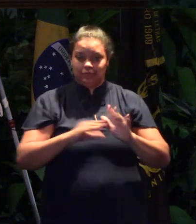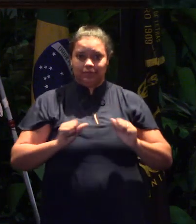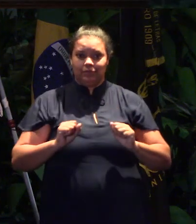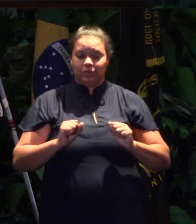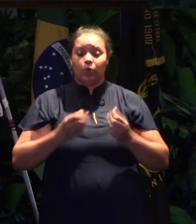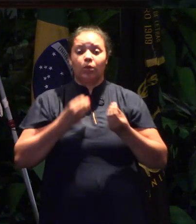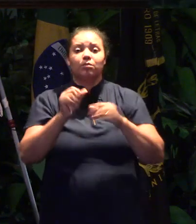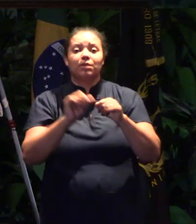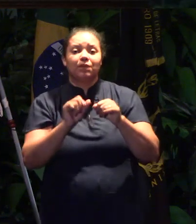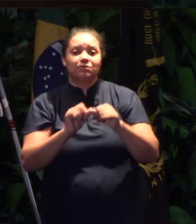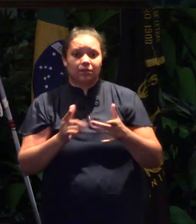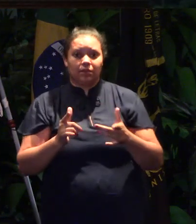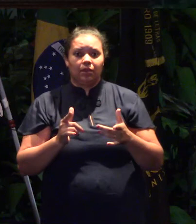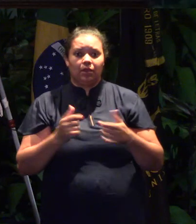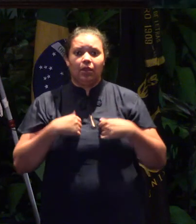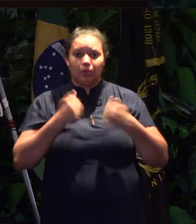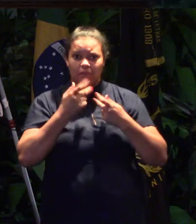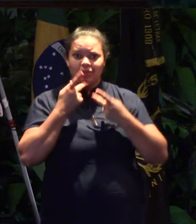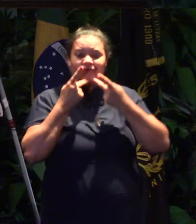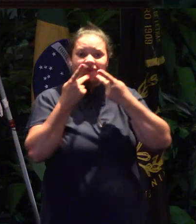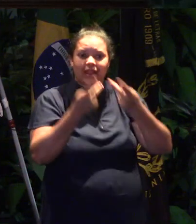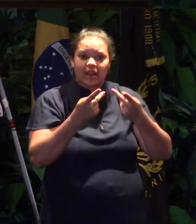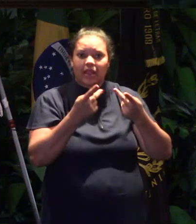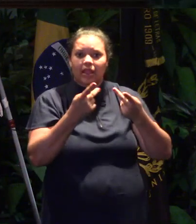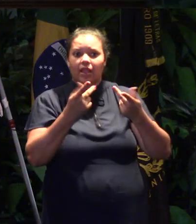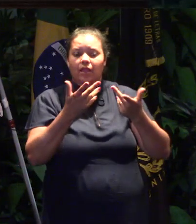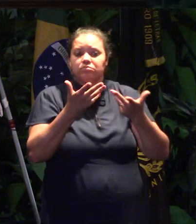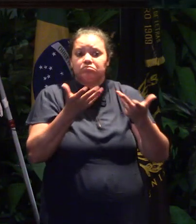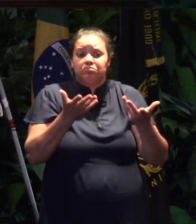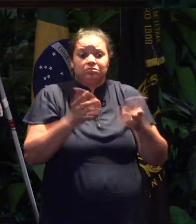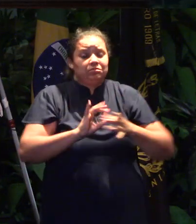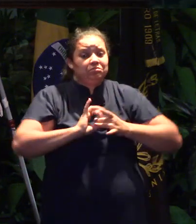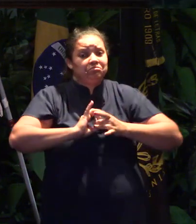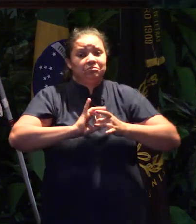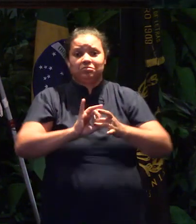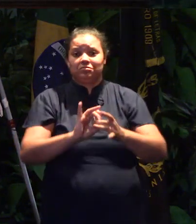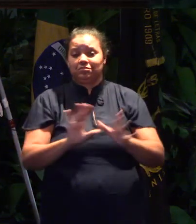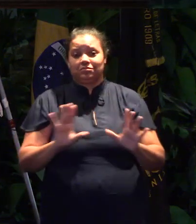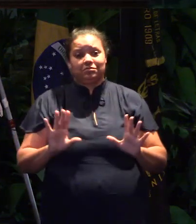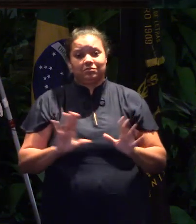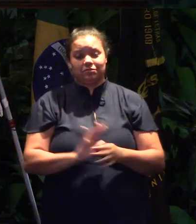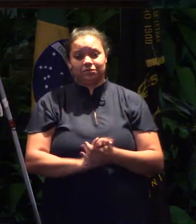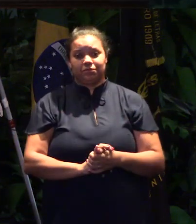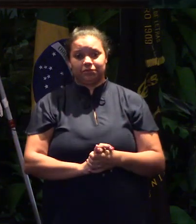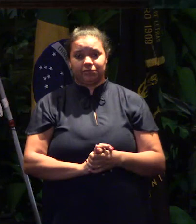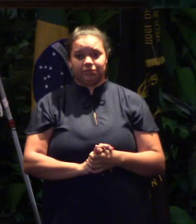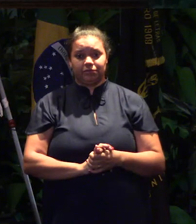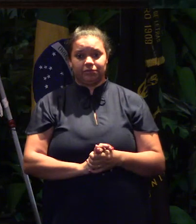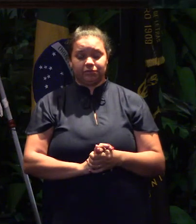como eu posso fazer? Eu posso falar dessa maneira, eu posso falar de outra hora. Eu acho que isso aí